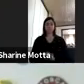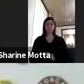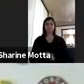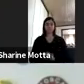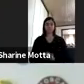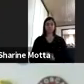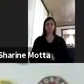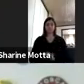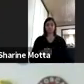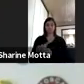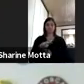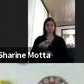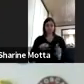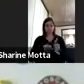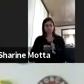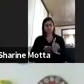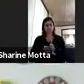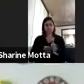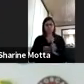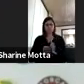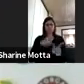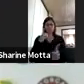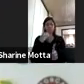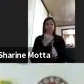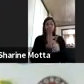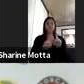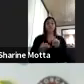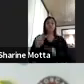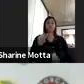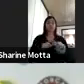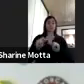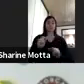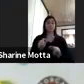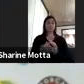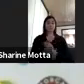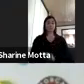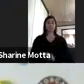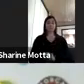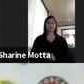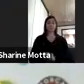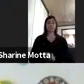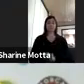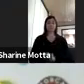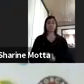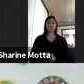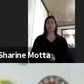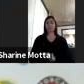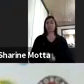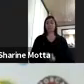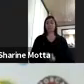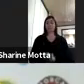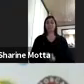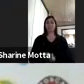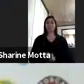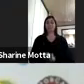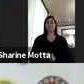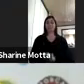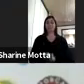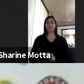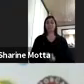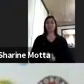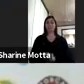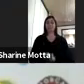os procuradores, e descobriram, e advogados, e descobrimos o quê? Que foi editada